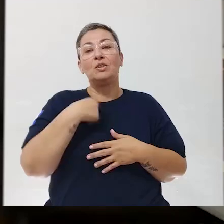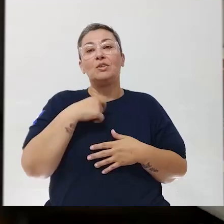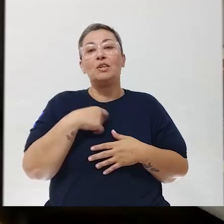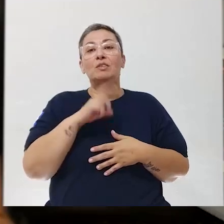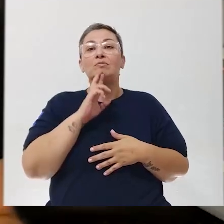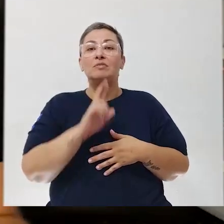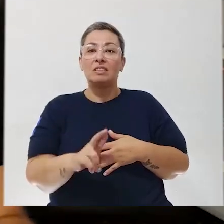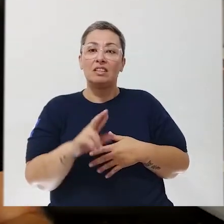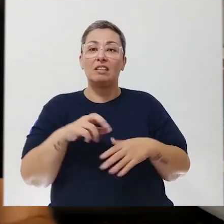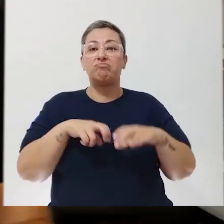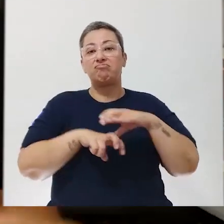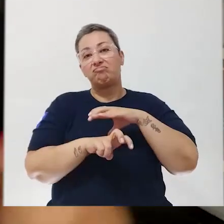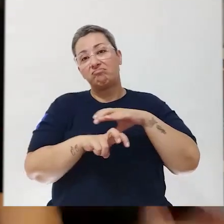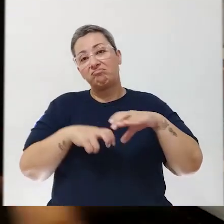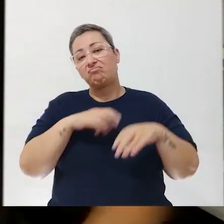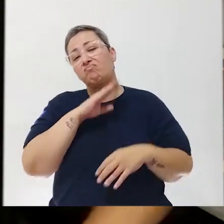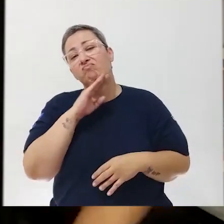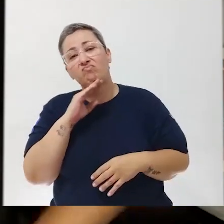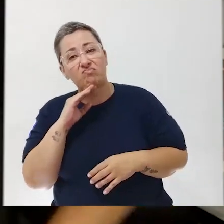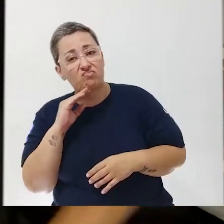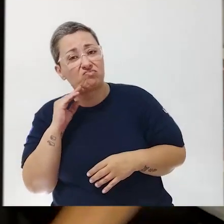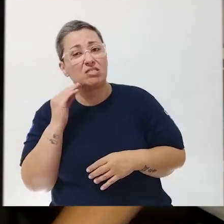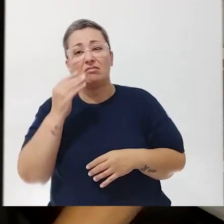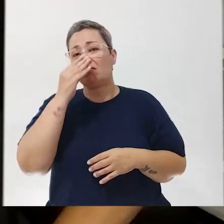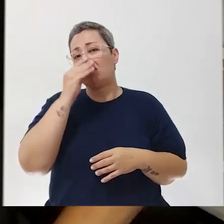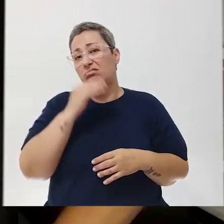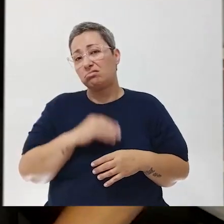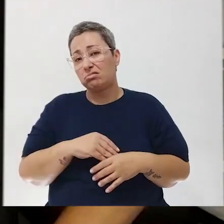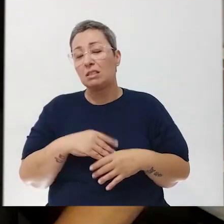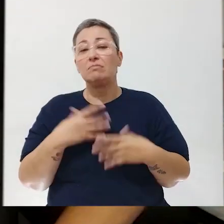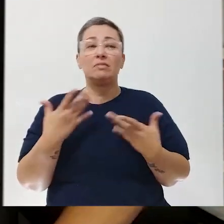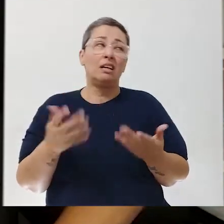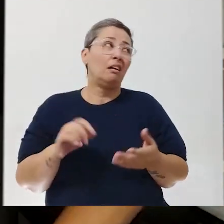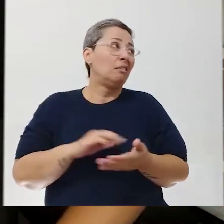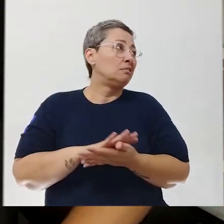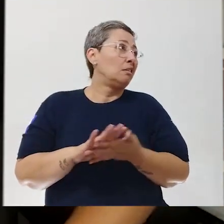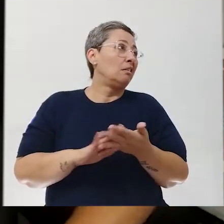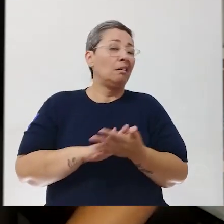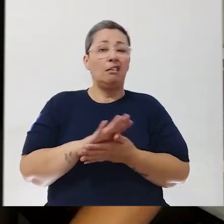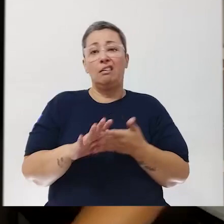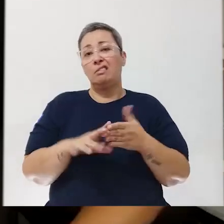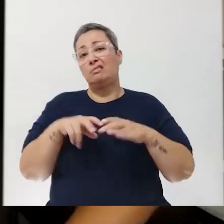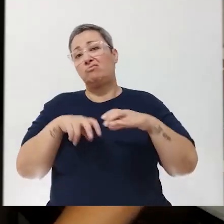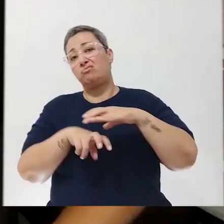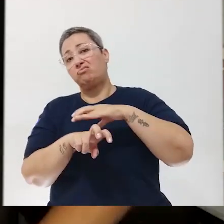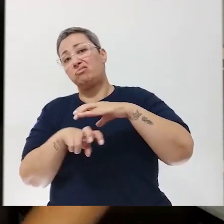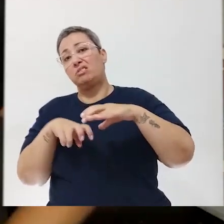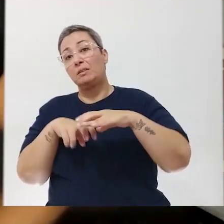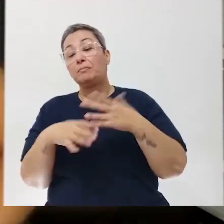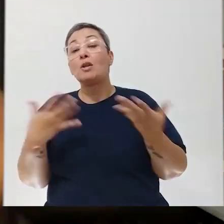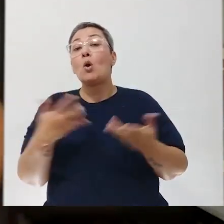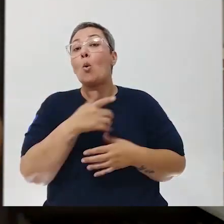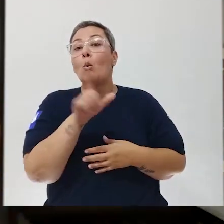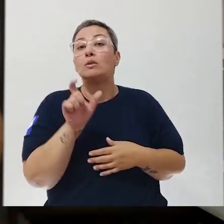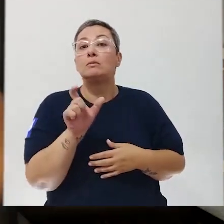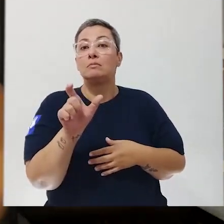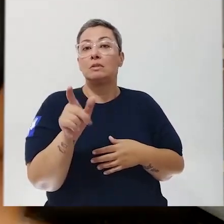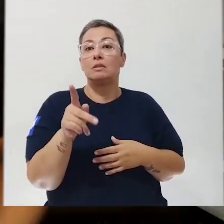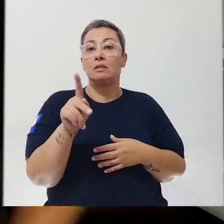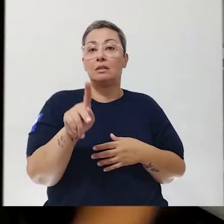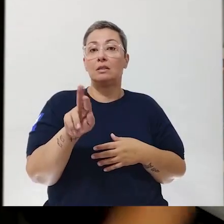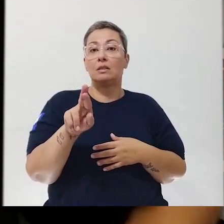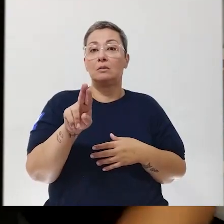Acertou. Quem respondeu que é monotonia, desprazer, aquele tédio, não tem nada pra fazer. E outra